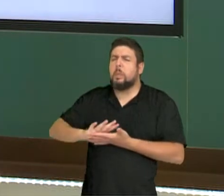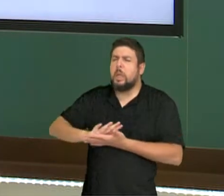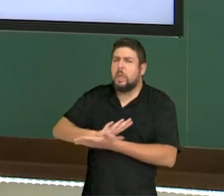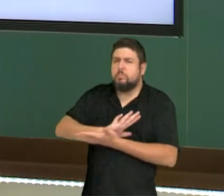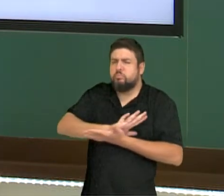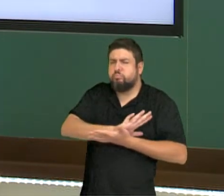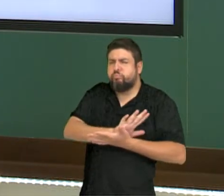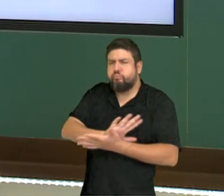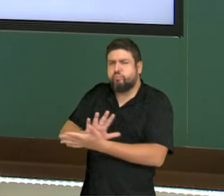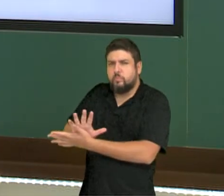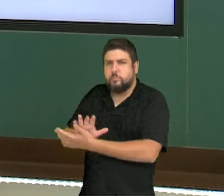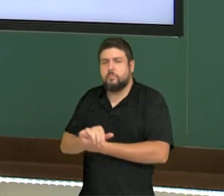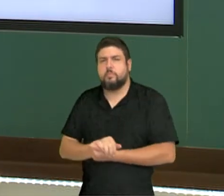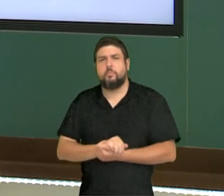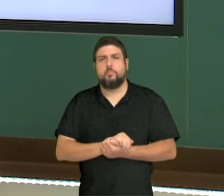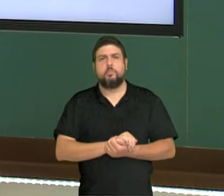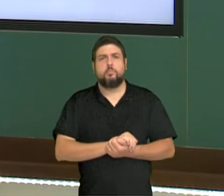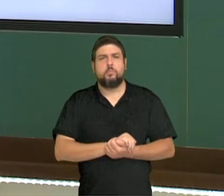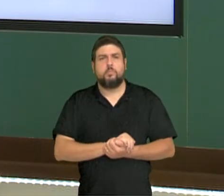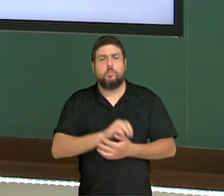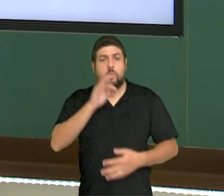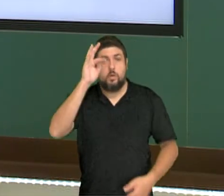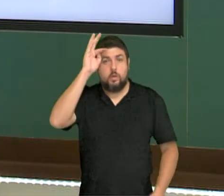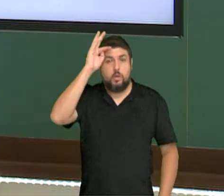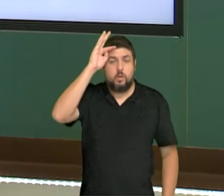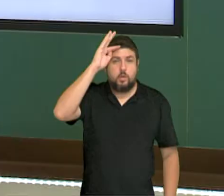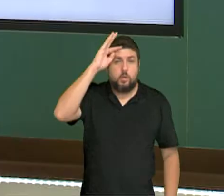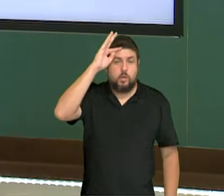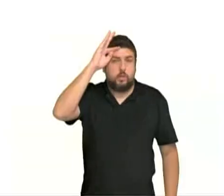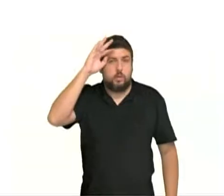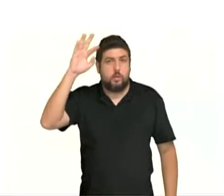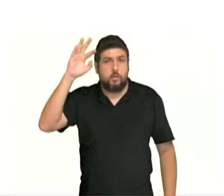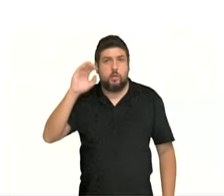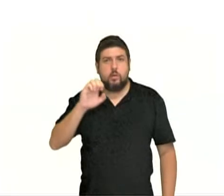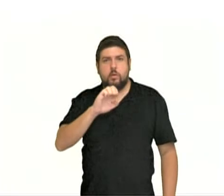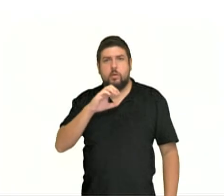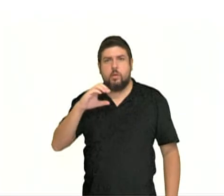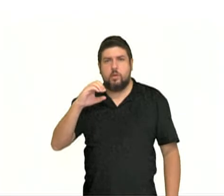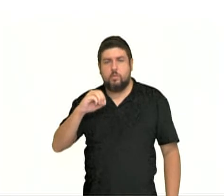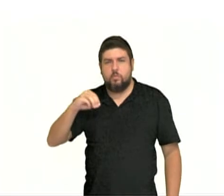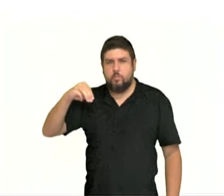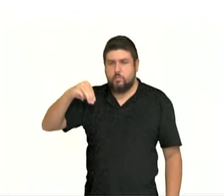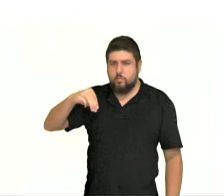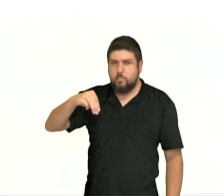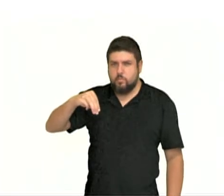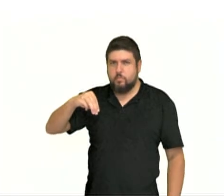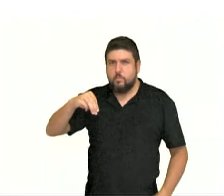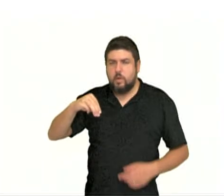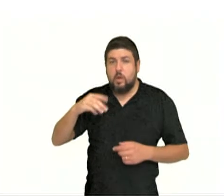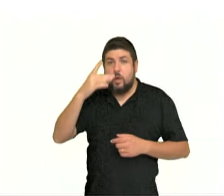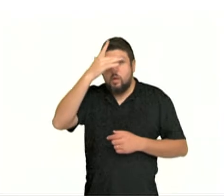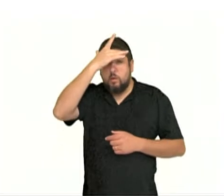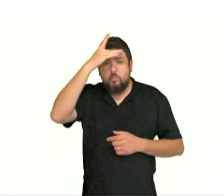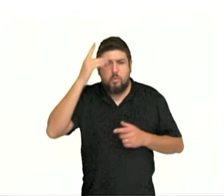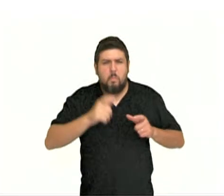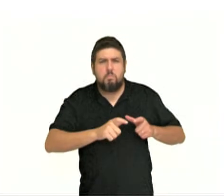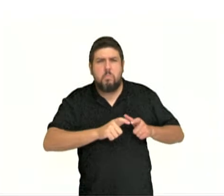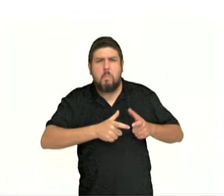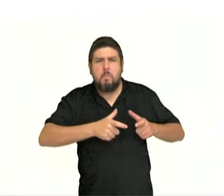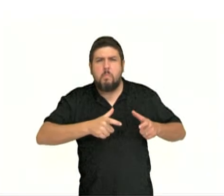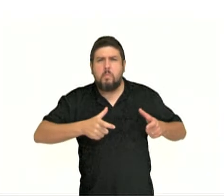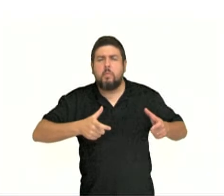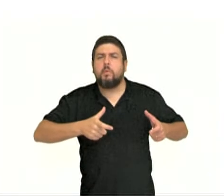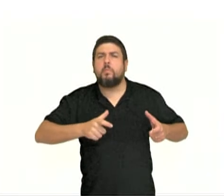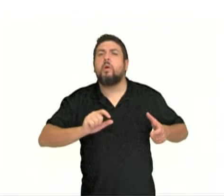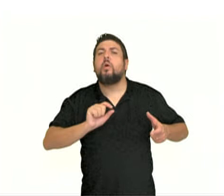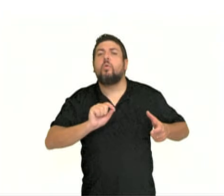aqui e para teoria ecomalthusiana o número crescente de pessoas na terra demanda uma maior utilização